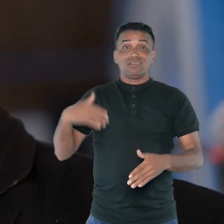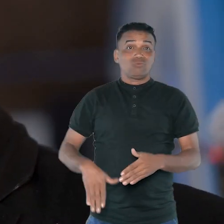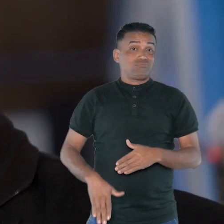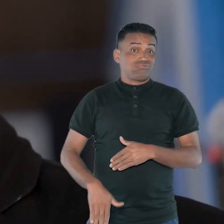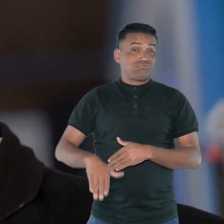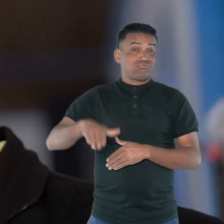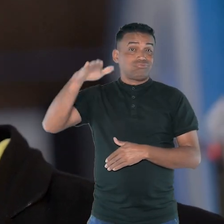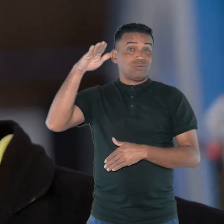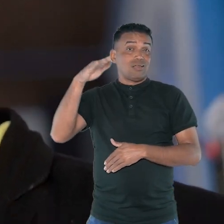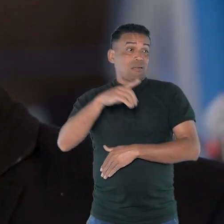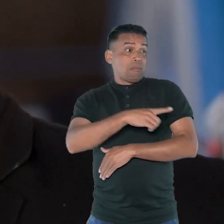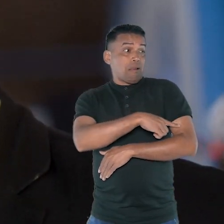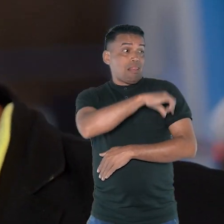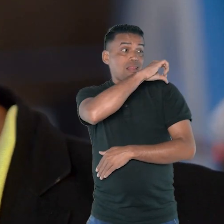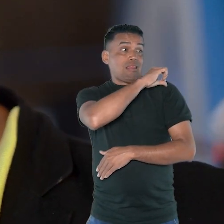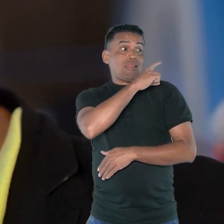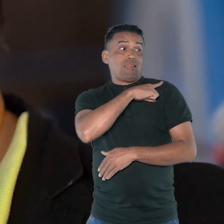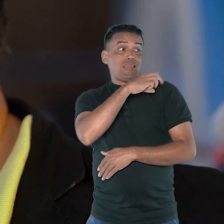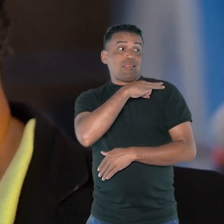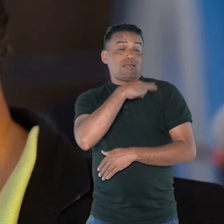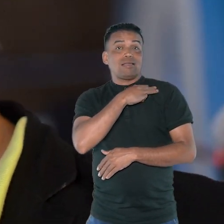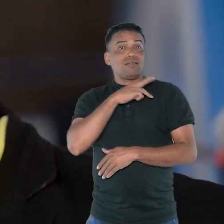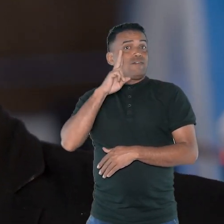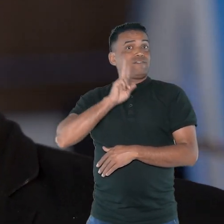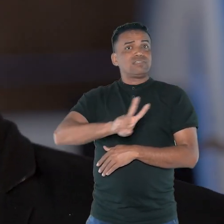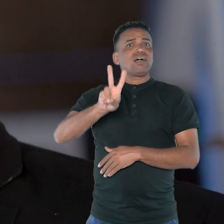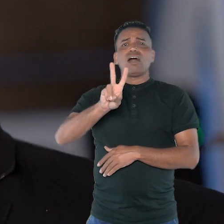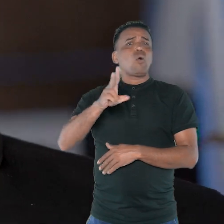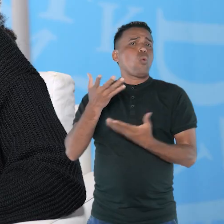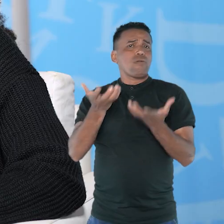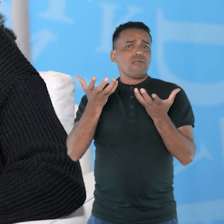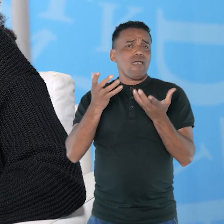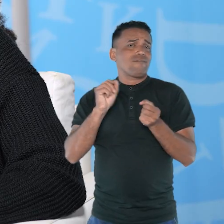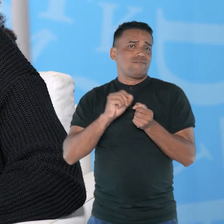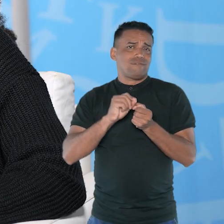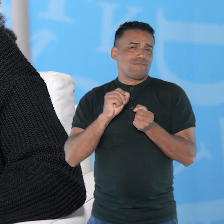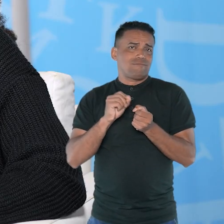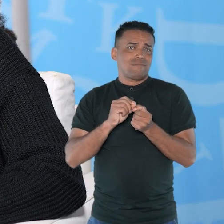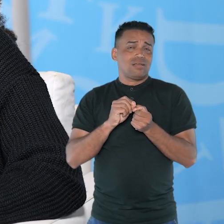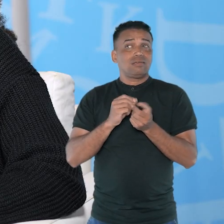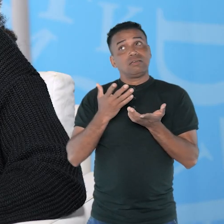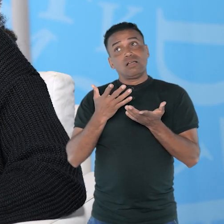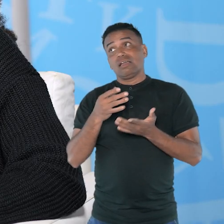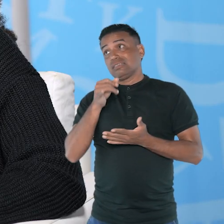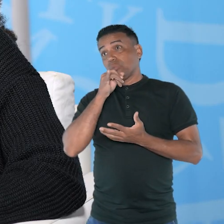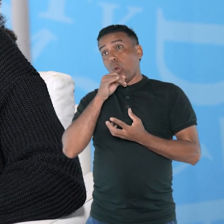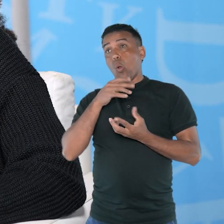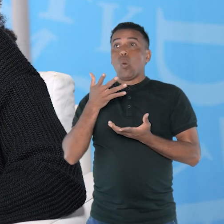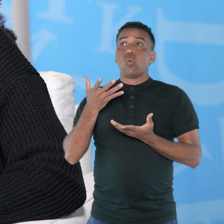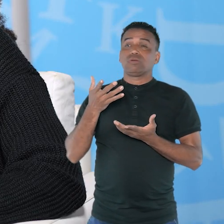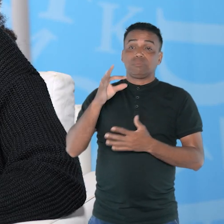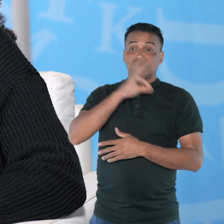alunos enxergarem o que fazer com aquilo que eles mais gostam de fazer. E por uma condição de status e talvez de um